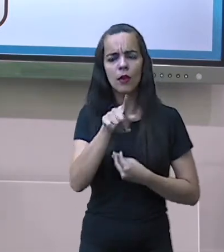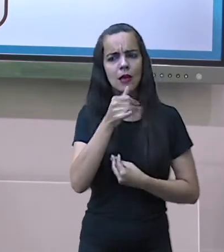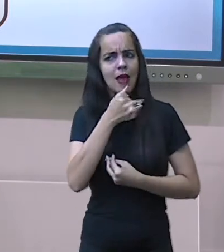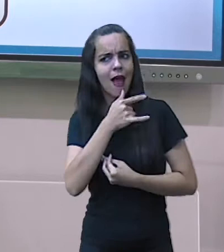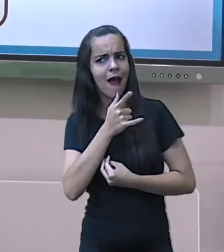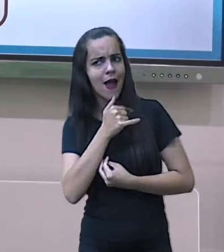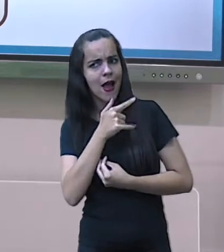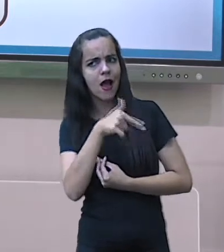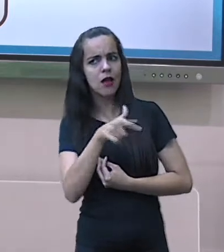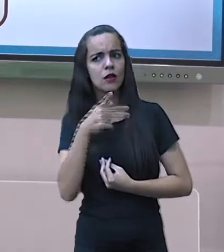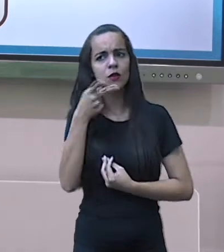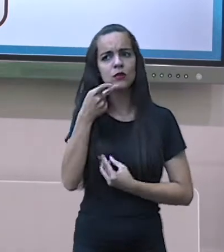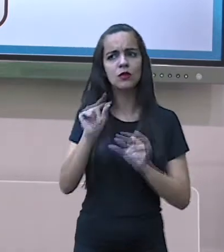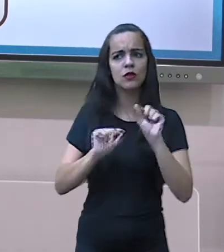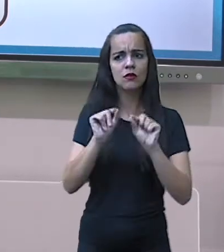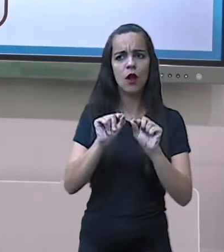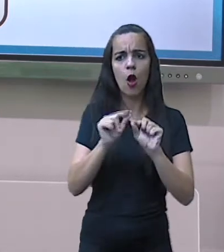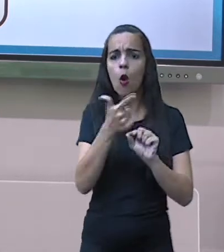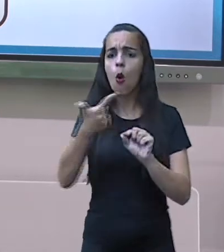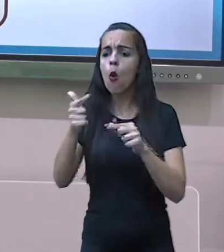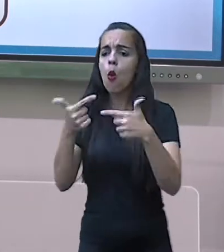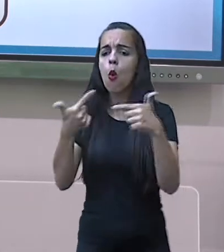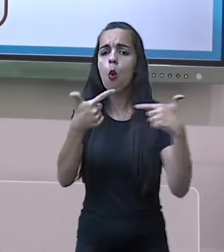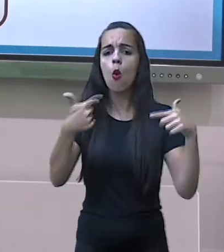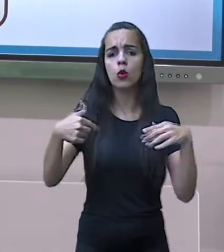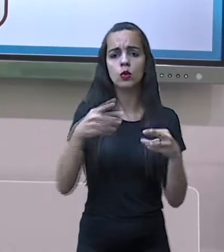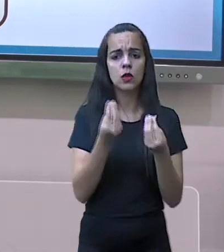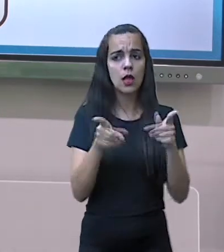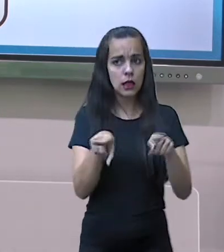aula nós vamos falar de outros estados.